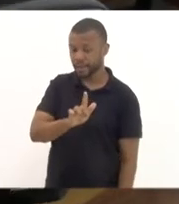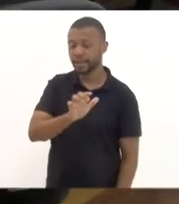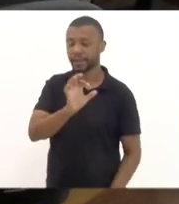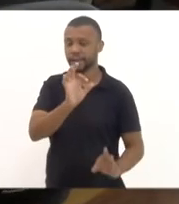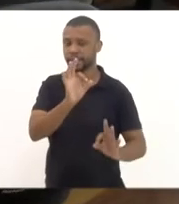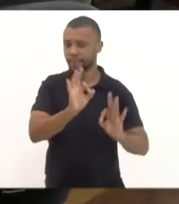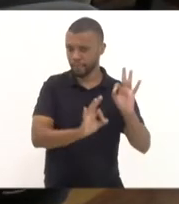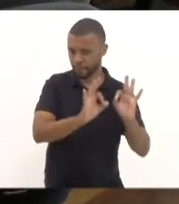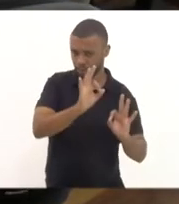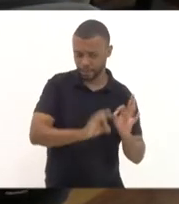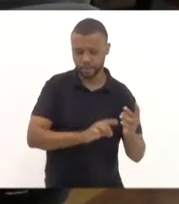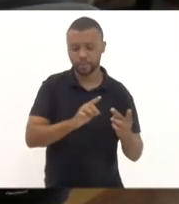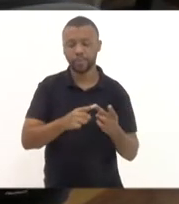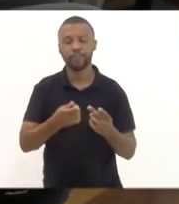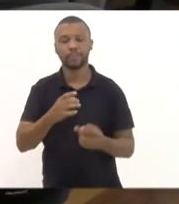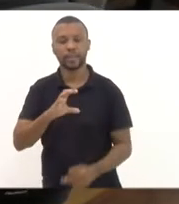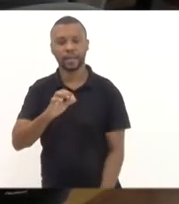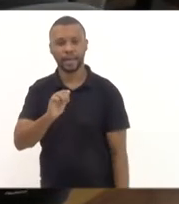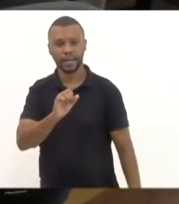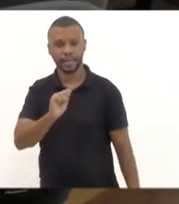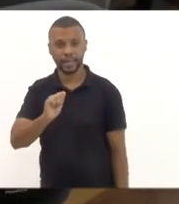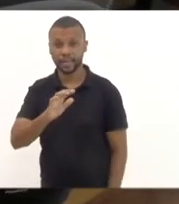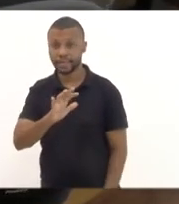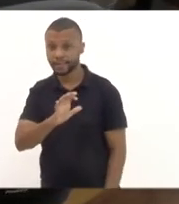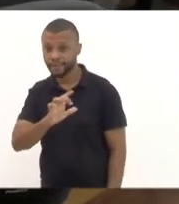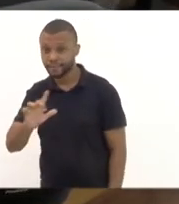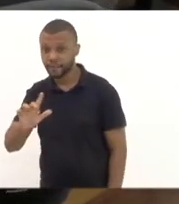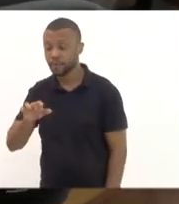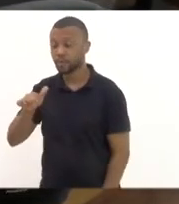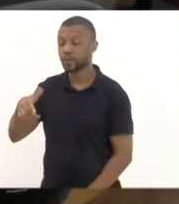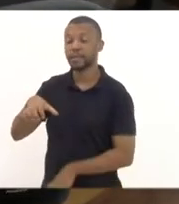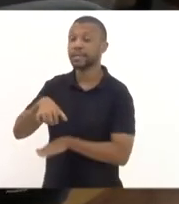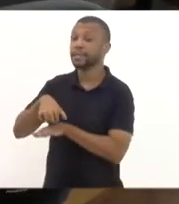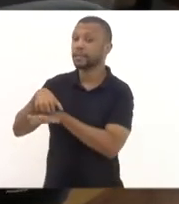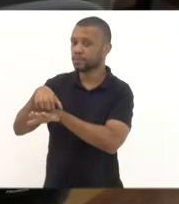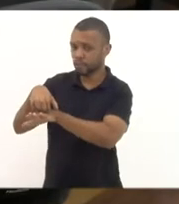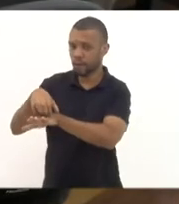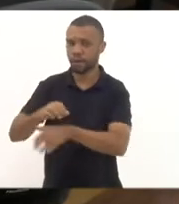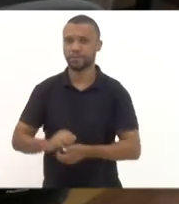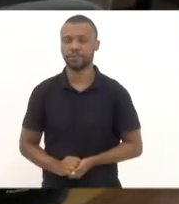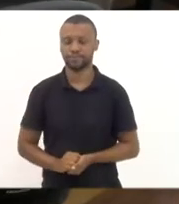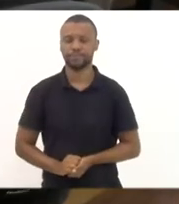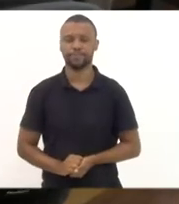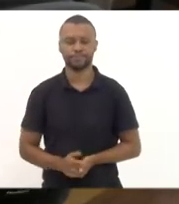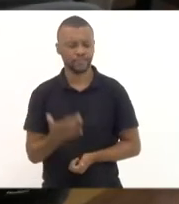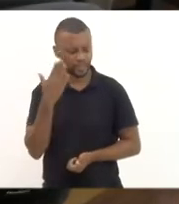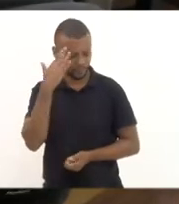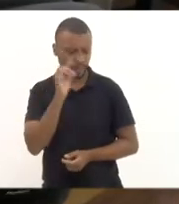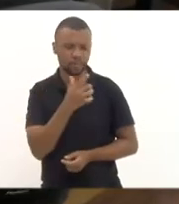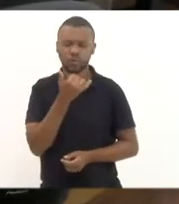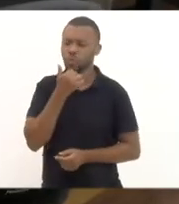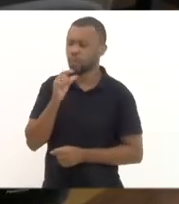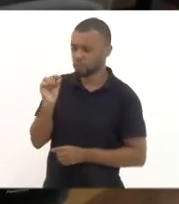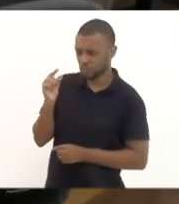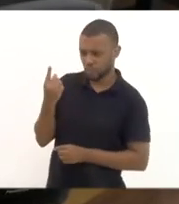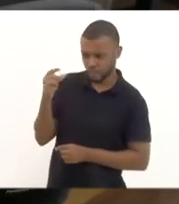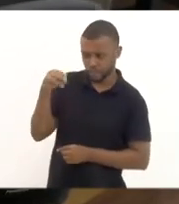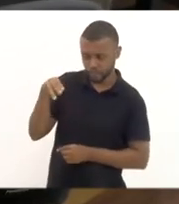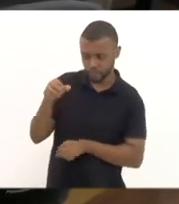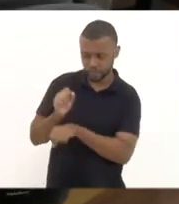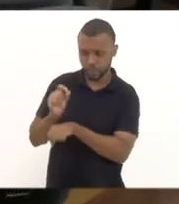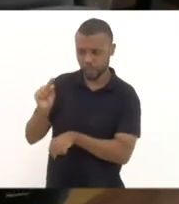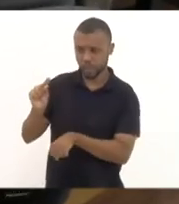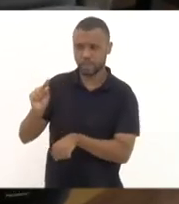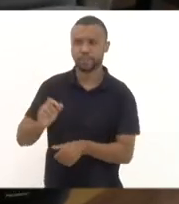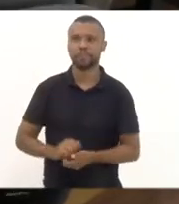planejamento Casa Civil eu fazia transporte só porque é eu é somente vai alguma coisa para